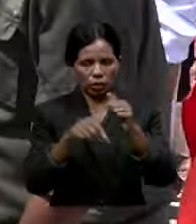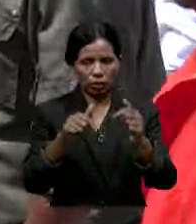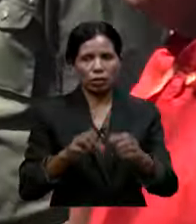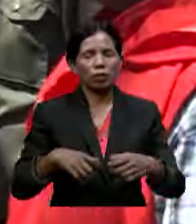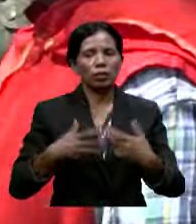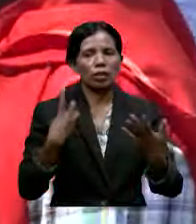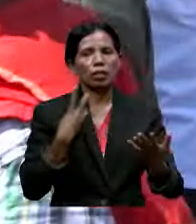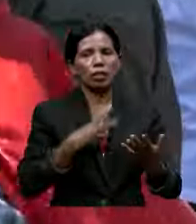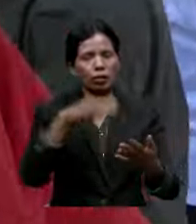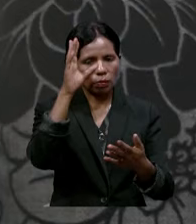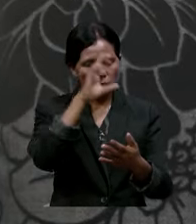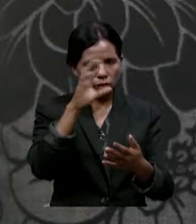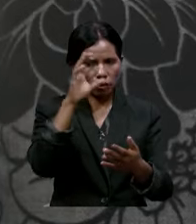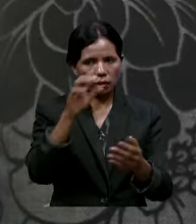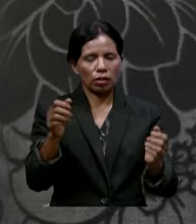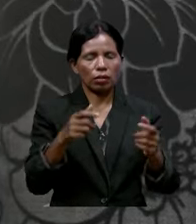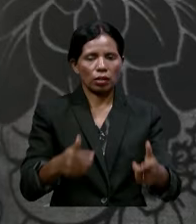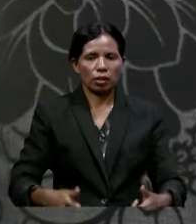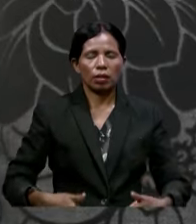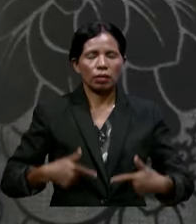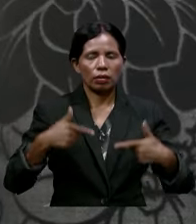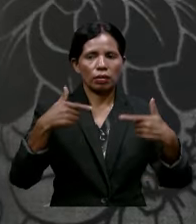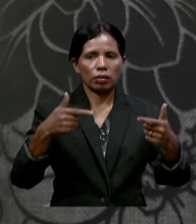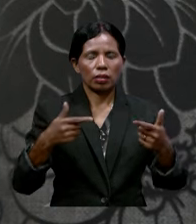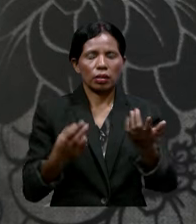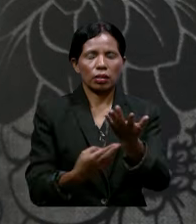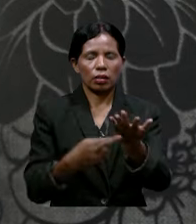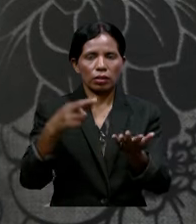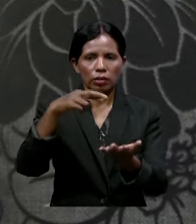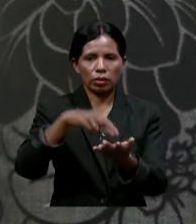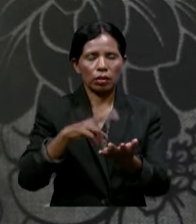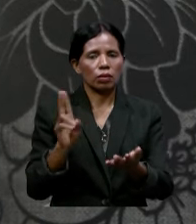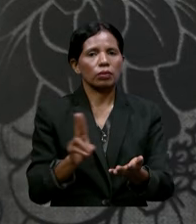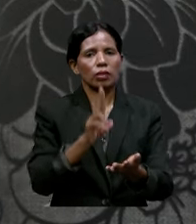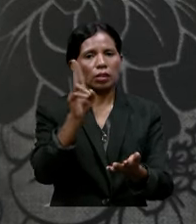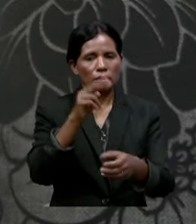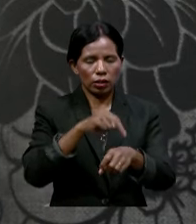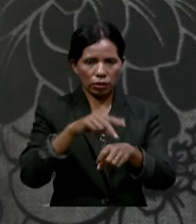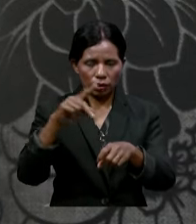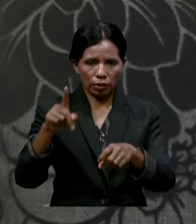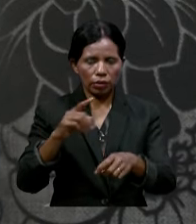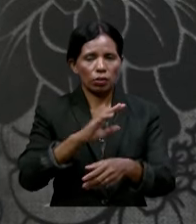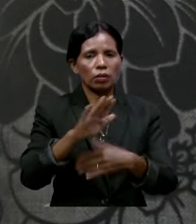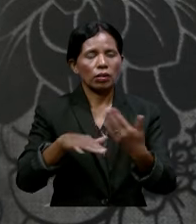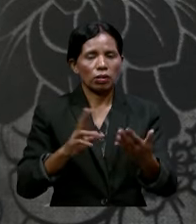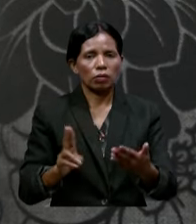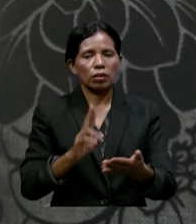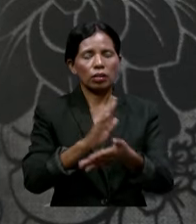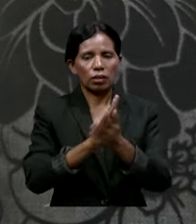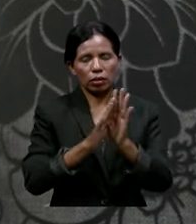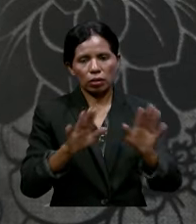insight buka para tu bele hamuris fali restaura fali unidade nasional ne. Tamba bahira ma unidade nasional la